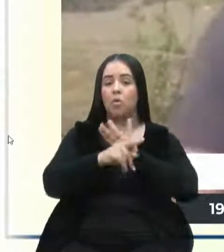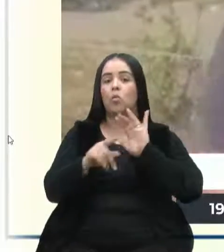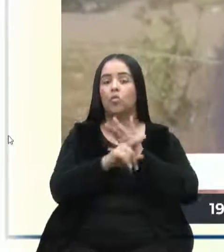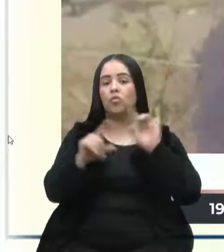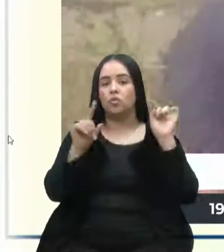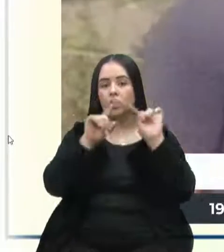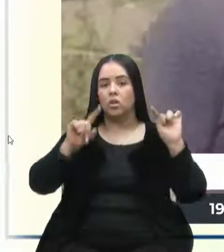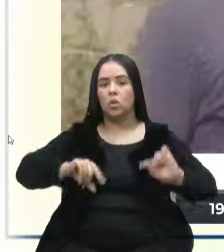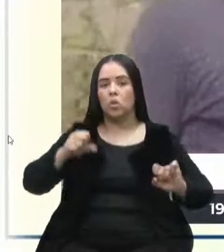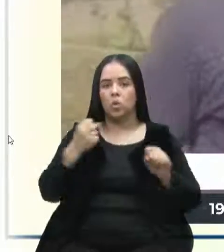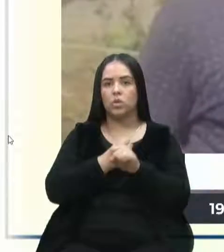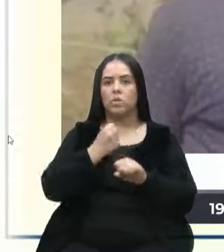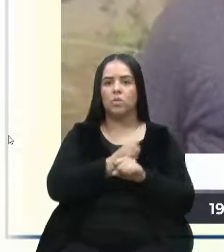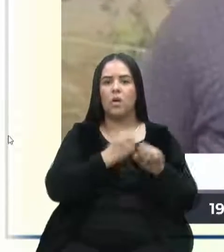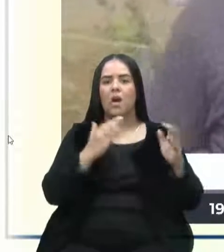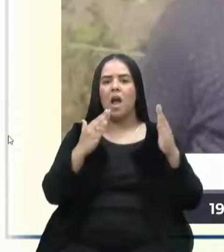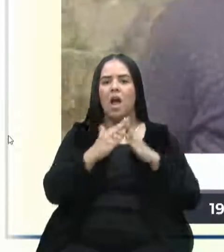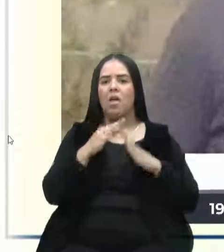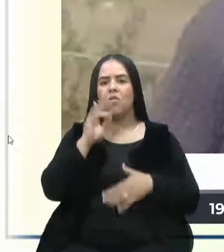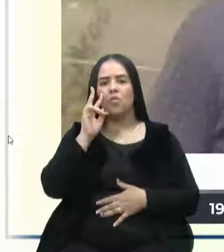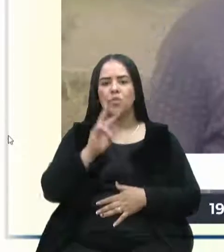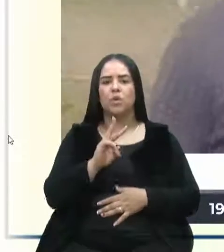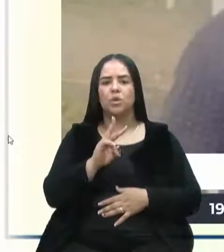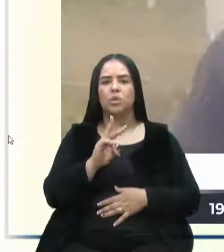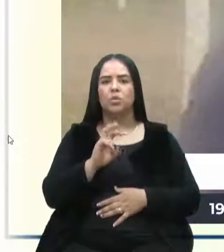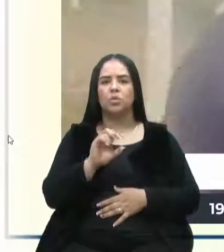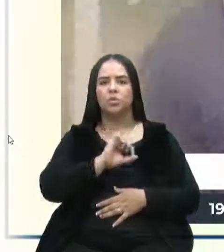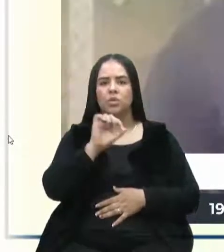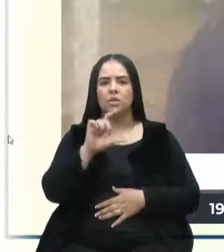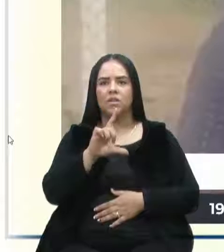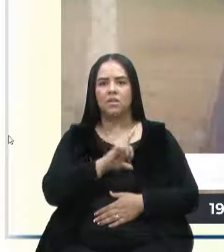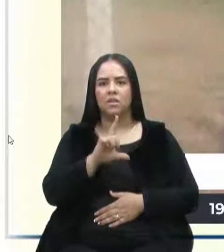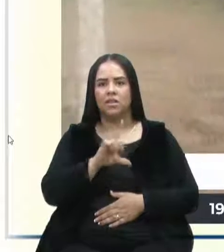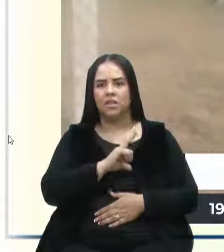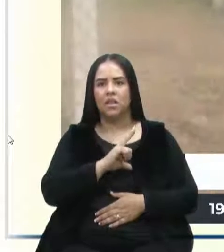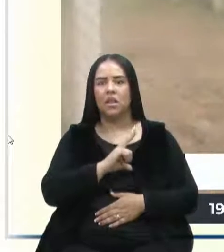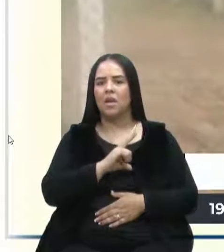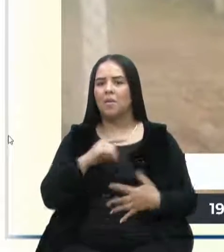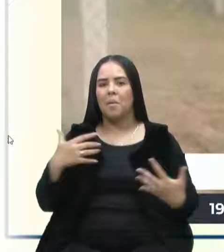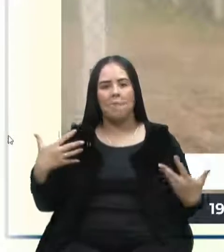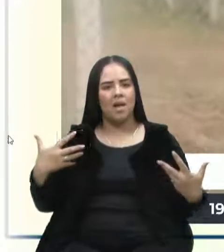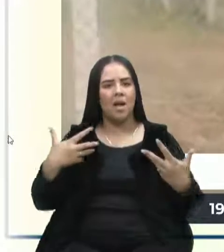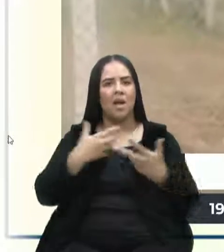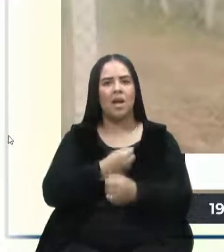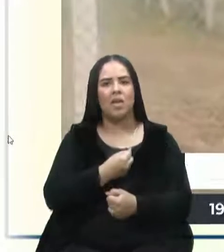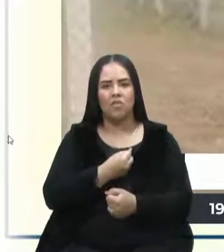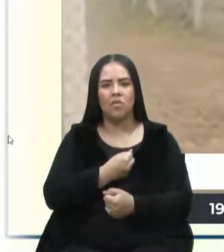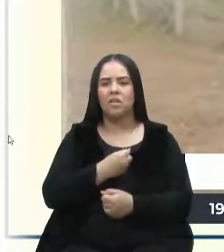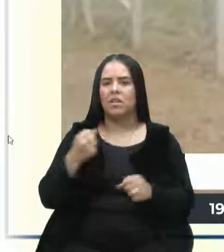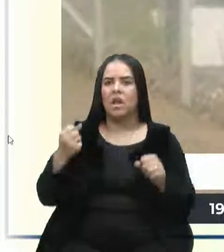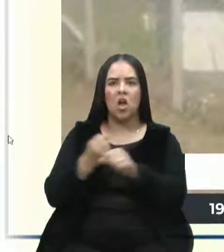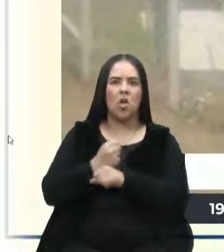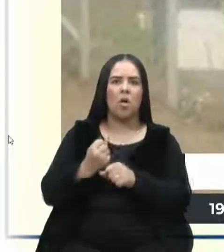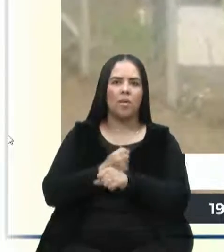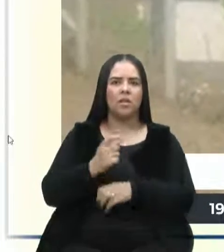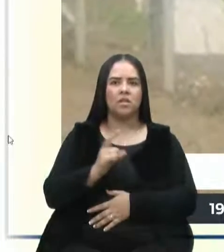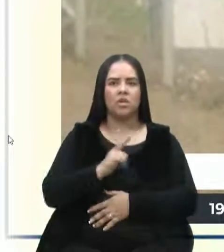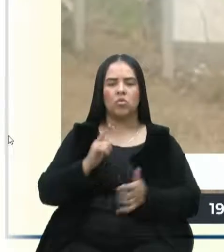construídas as casas Olha que obra maravilhosa Olha que beleza